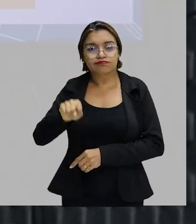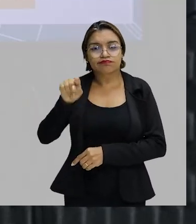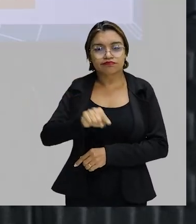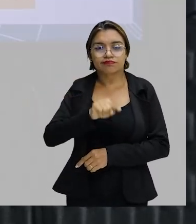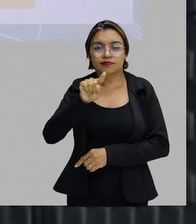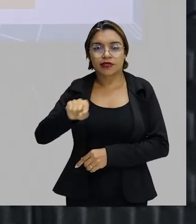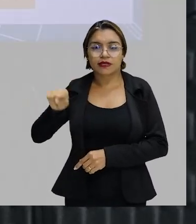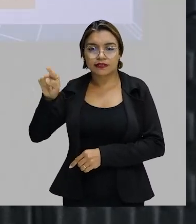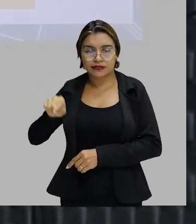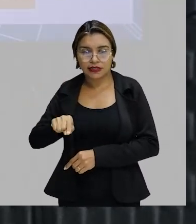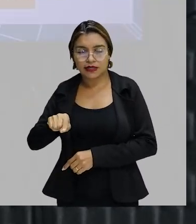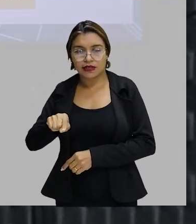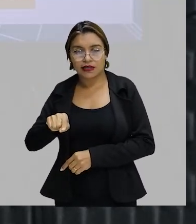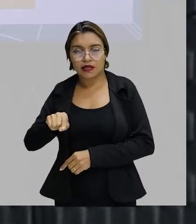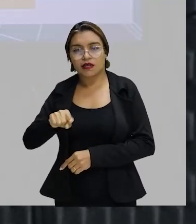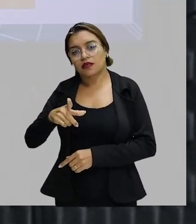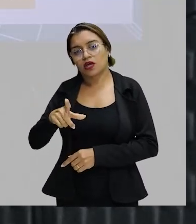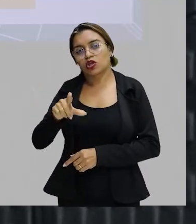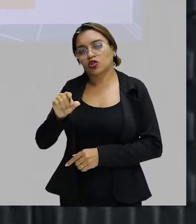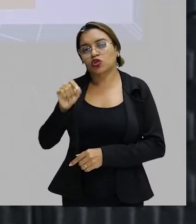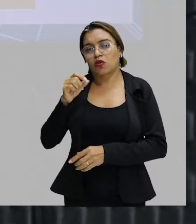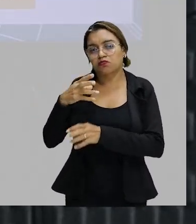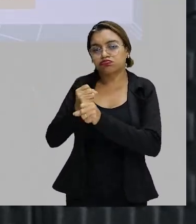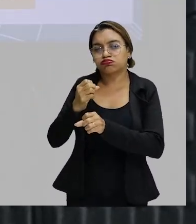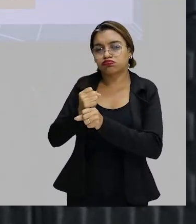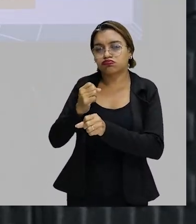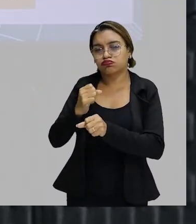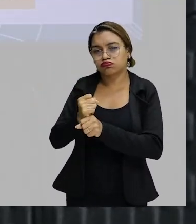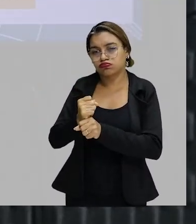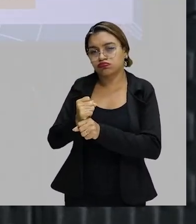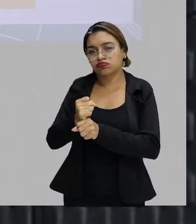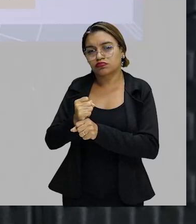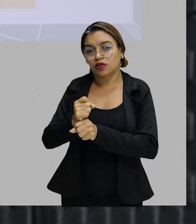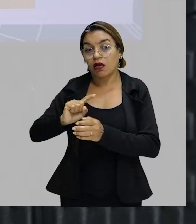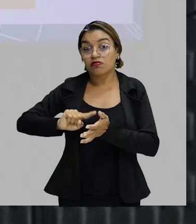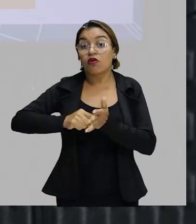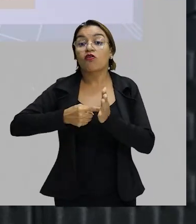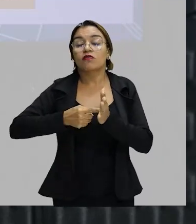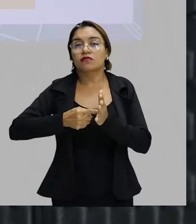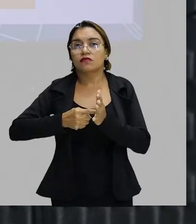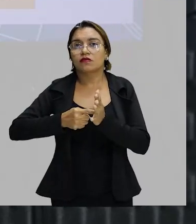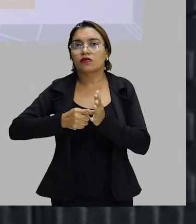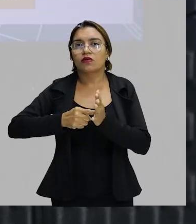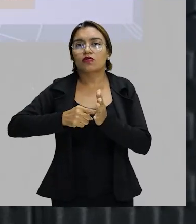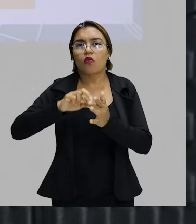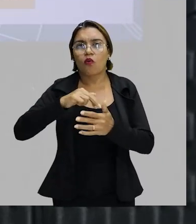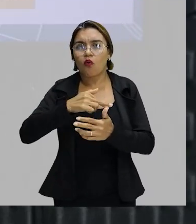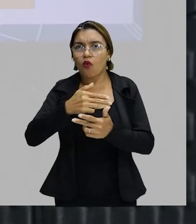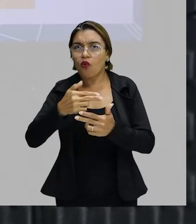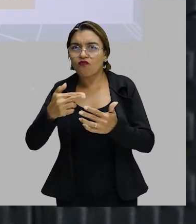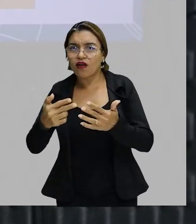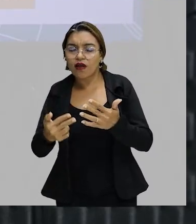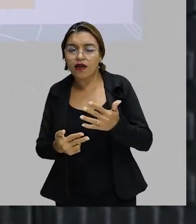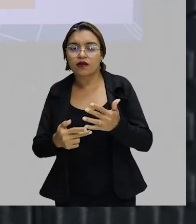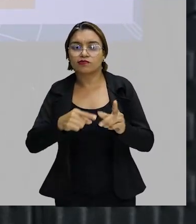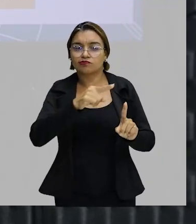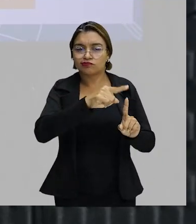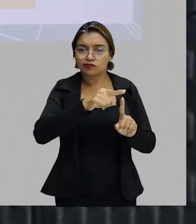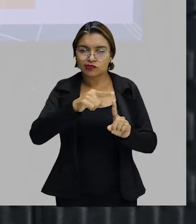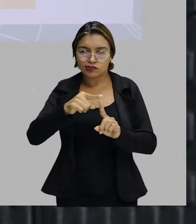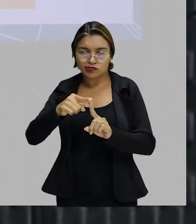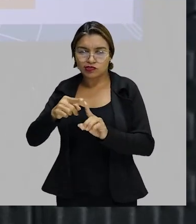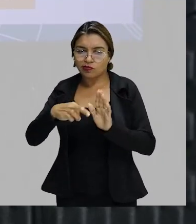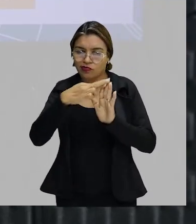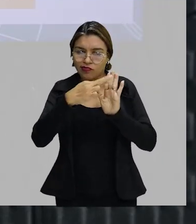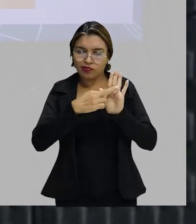tira-se ali a média da apresentação e assim são feito em todos os outros critérios avaliativos na